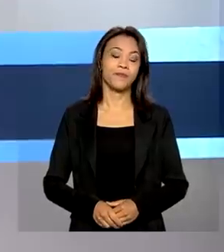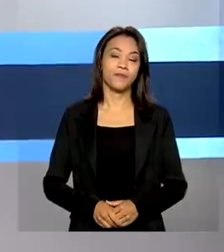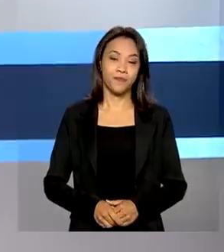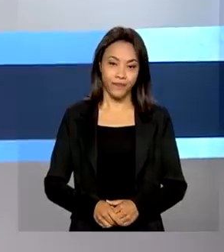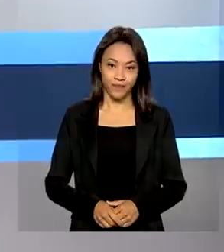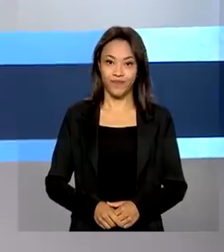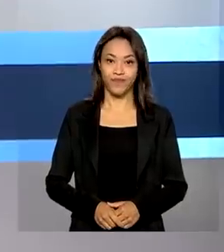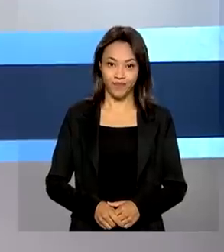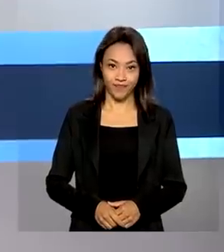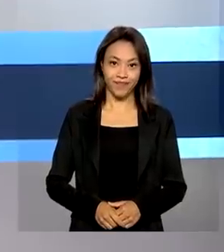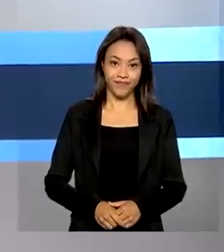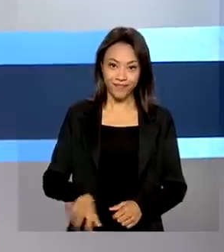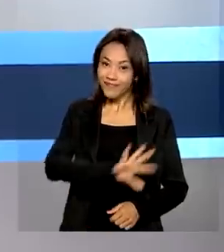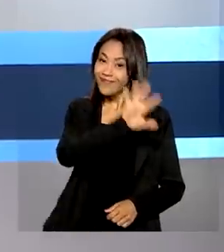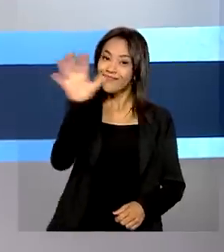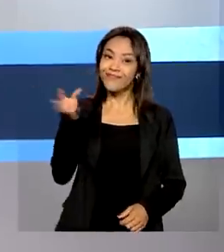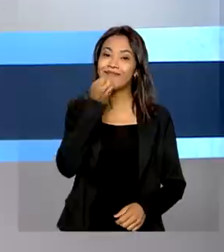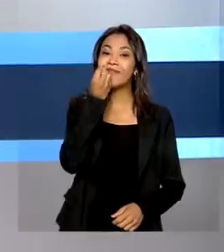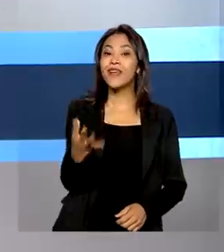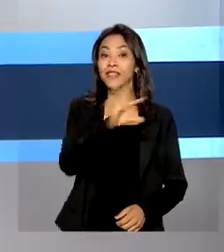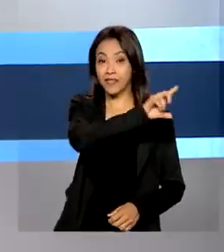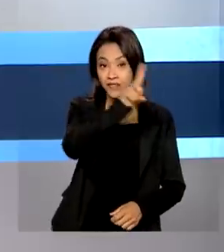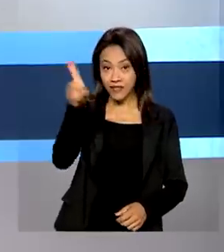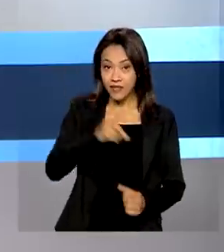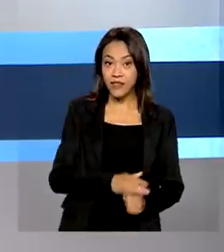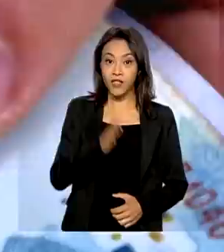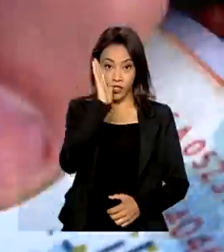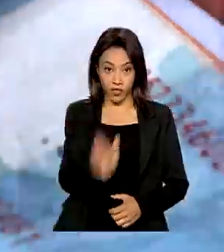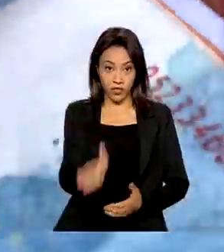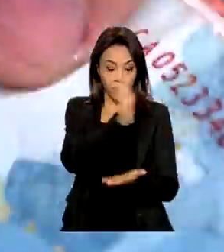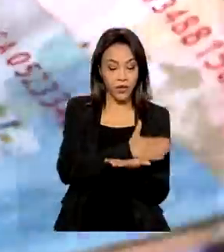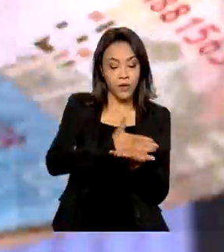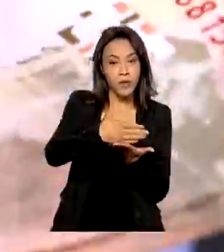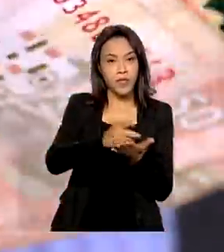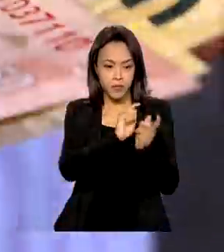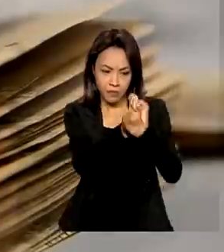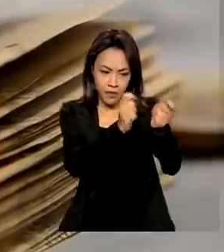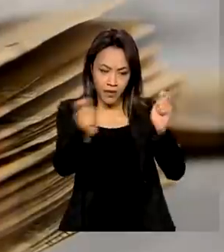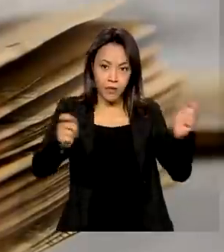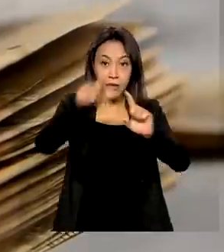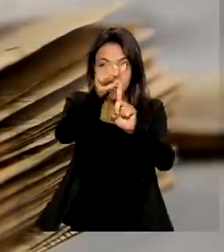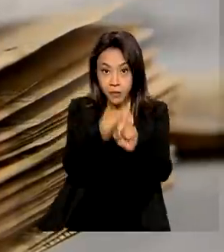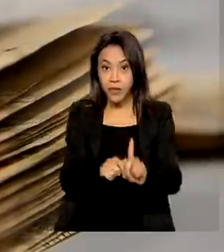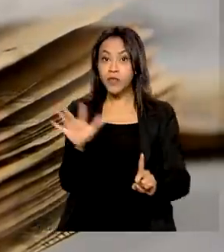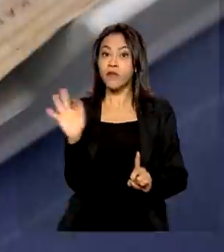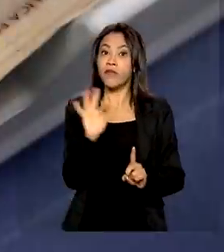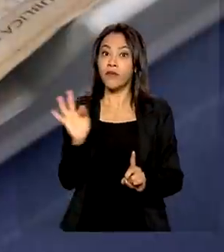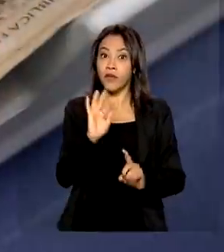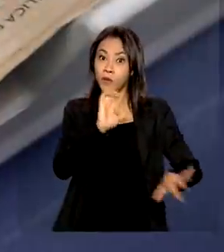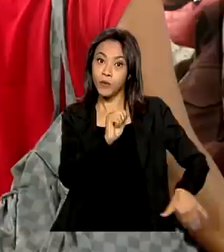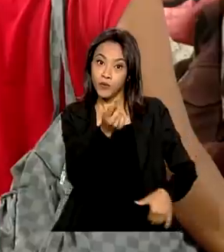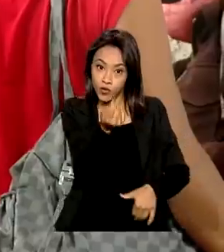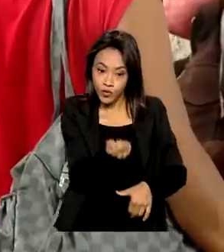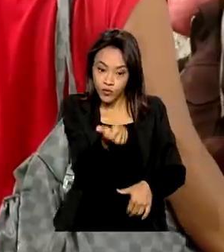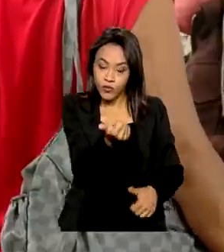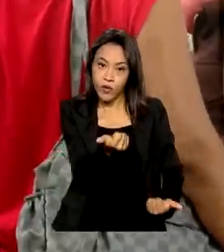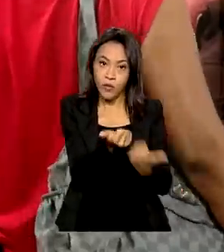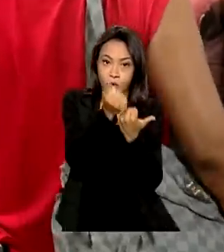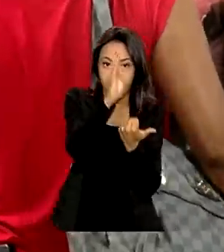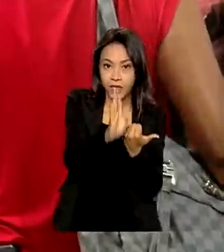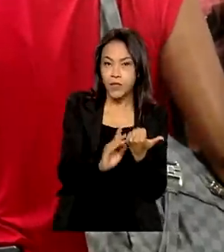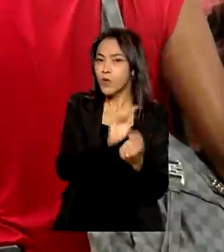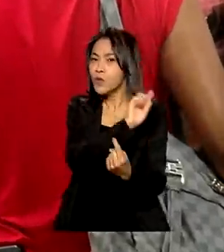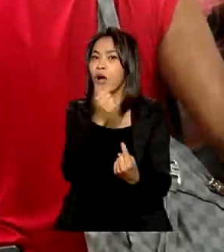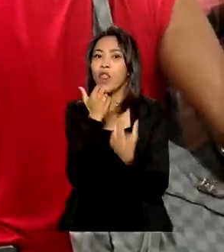o Olá bom dia começa o pagamento de Fevereiro do auxílio Brasil e a novidade é